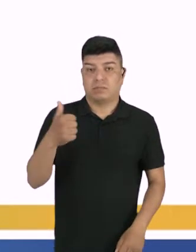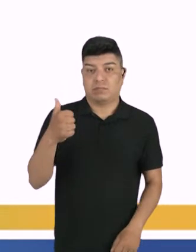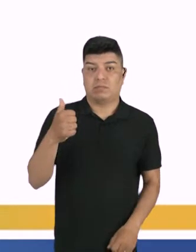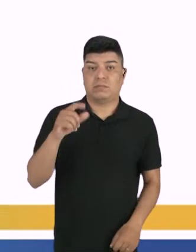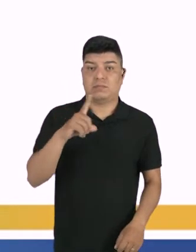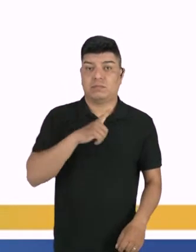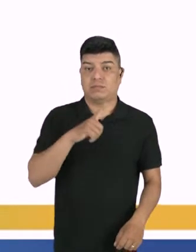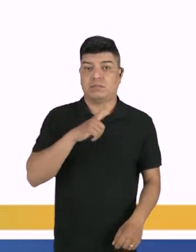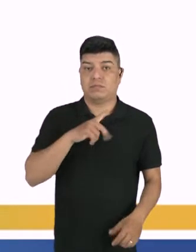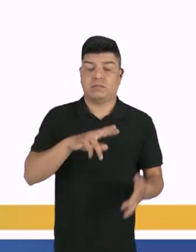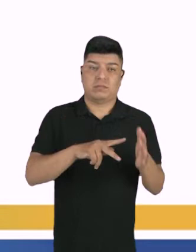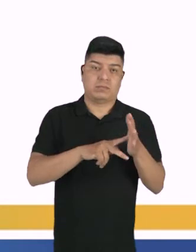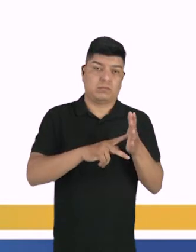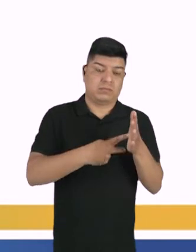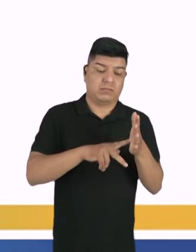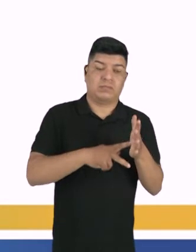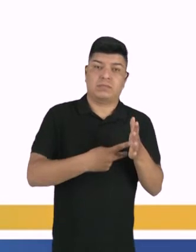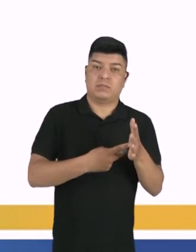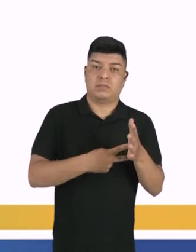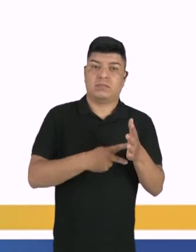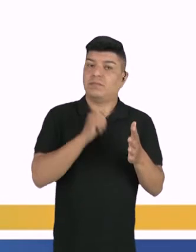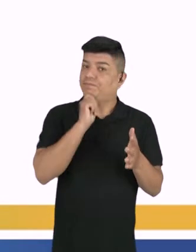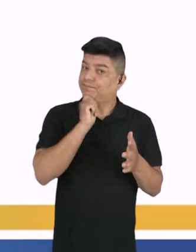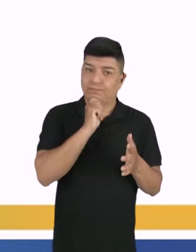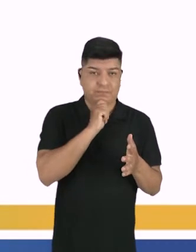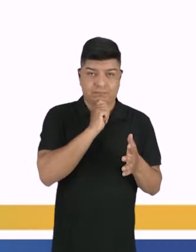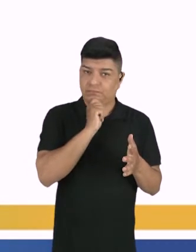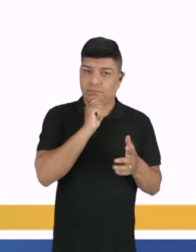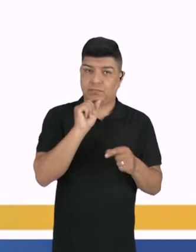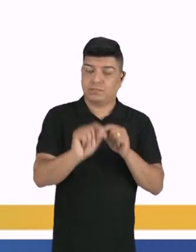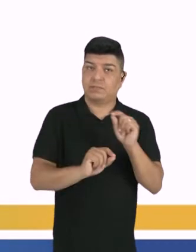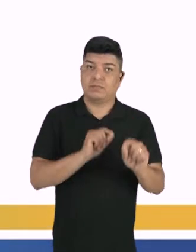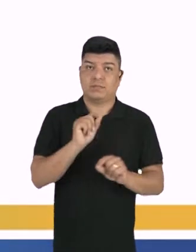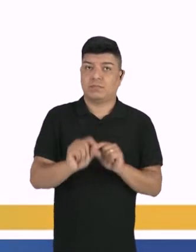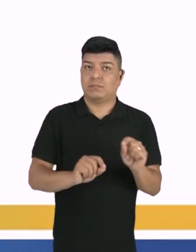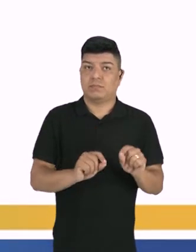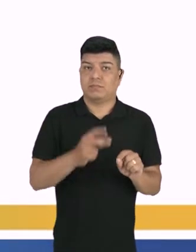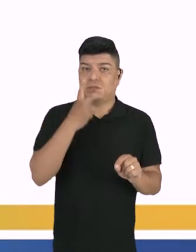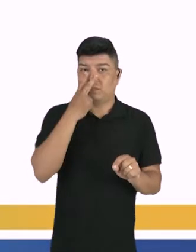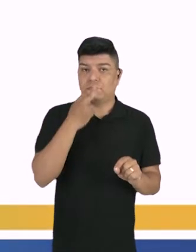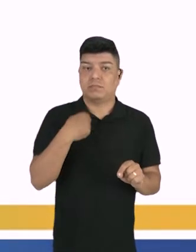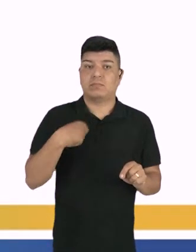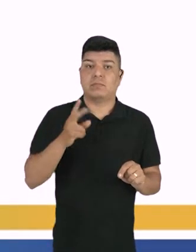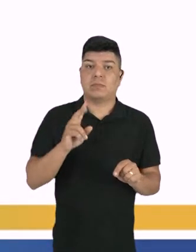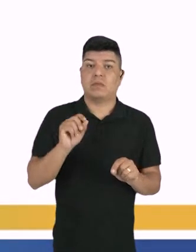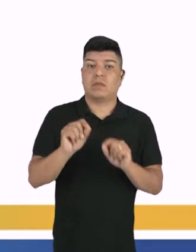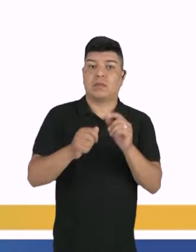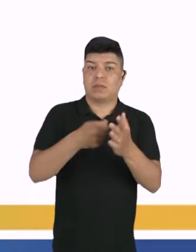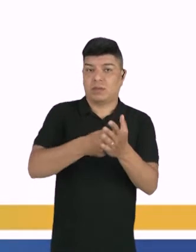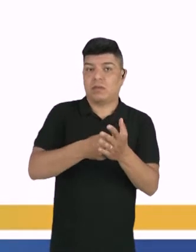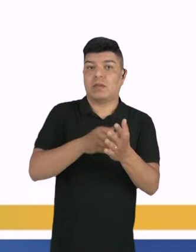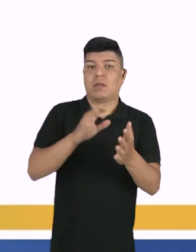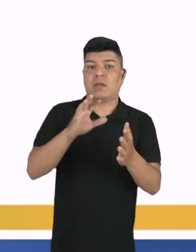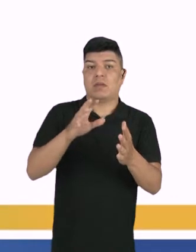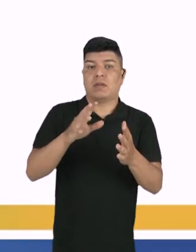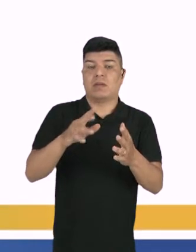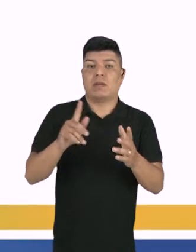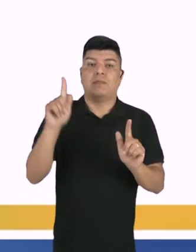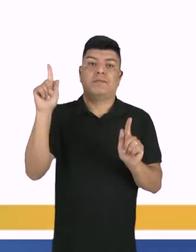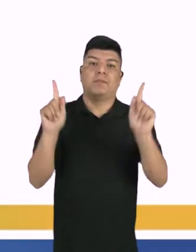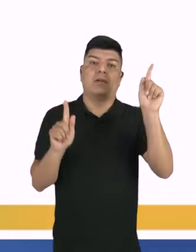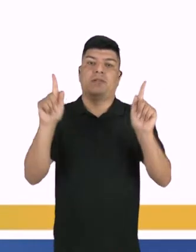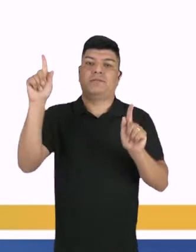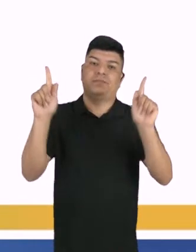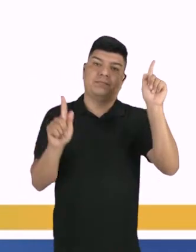versão sindical, ela ainda não era uma versão, digamos assim, combativa. As grandes greves,